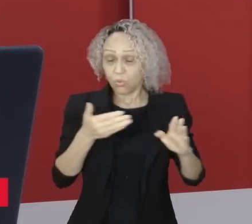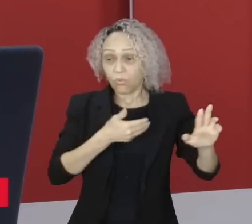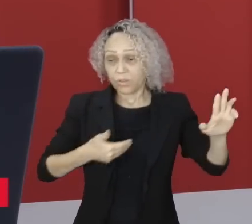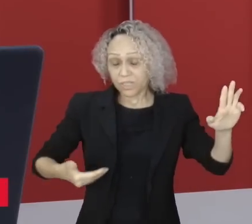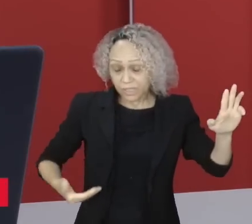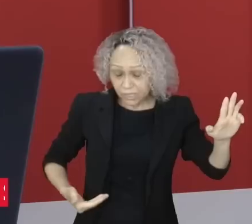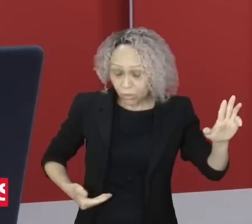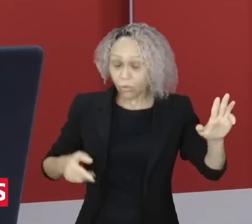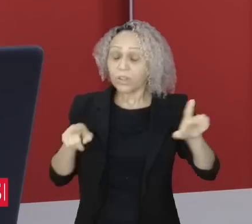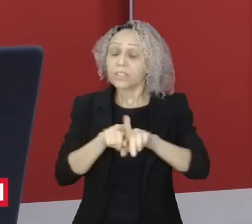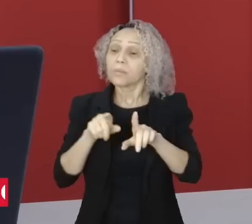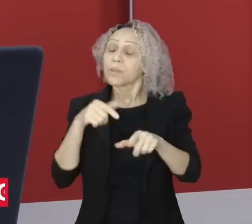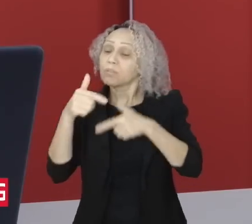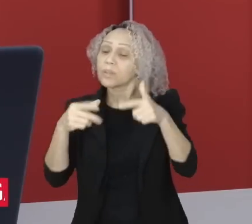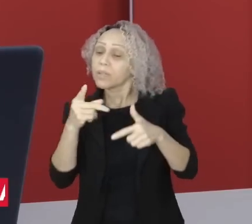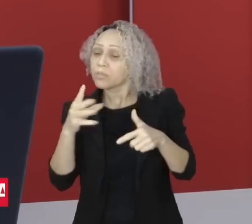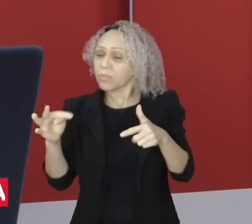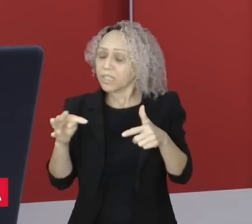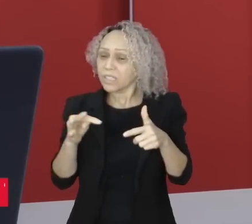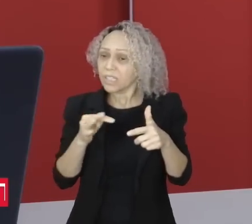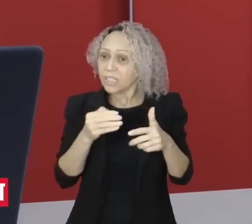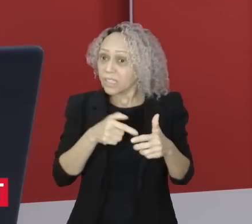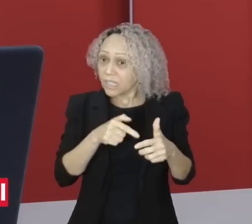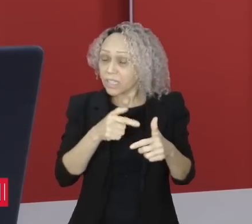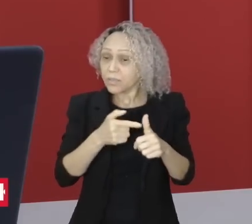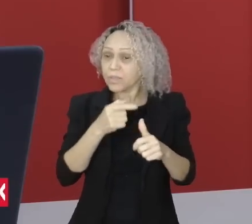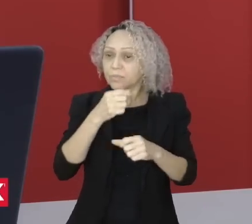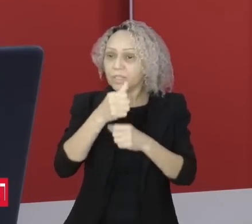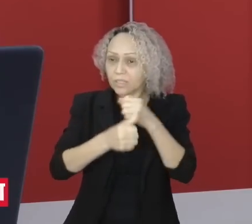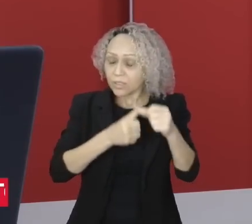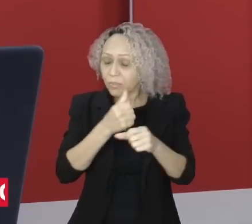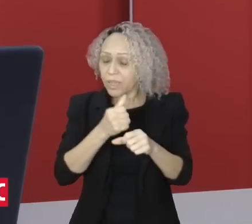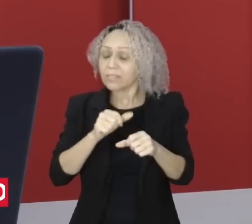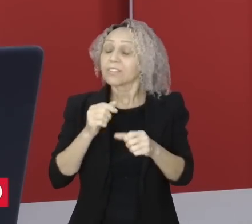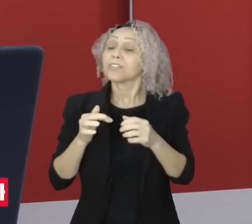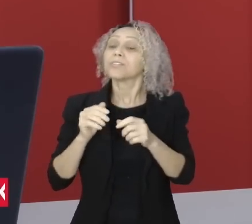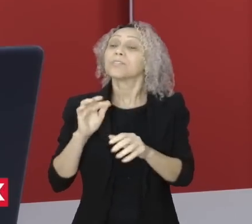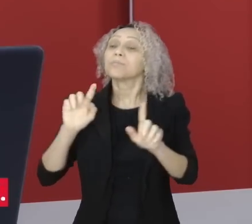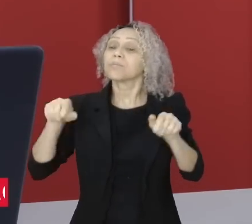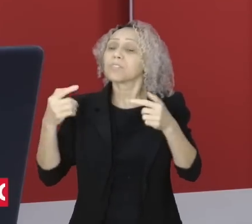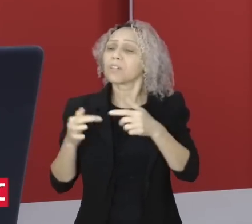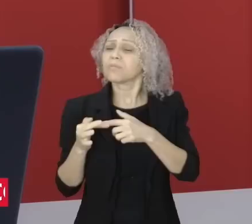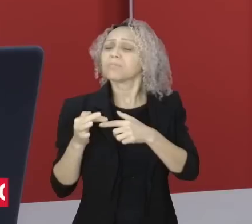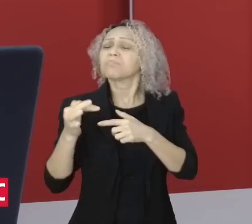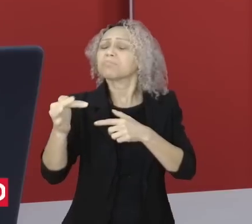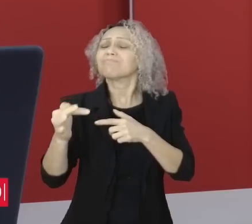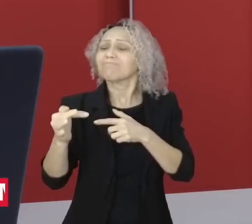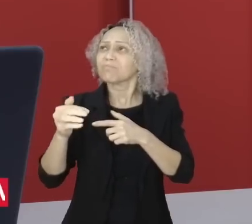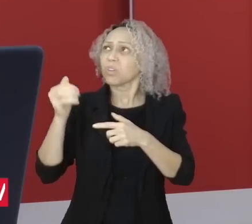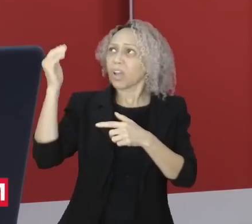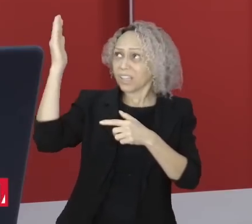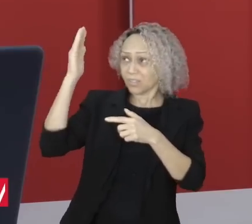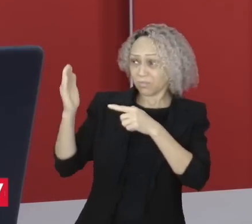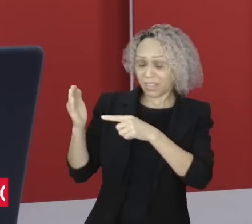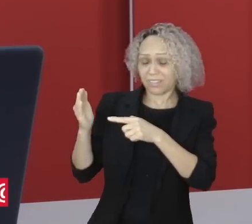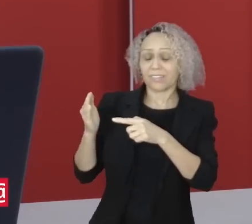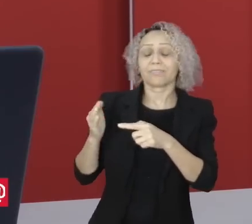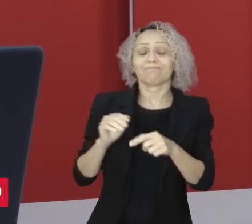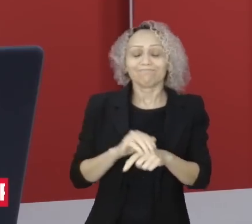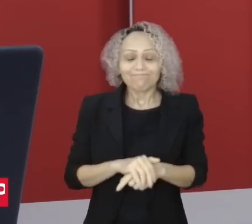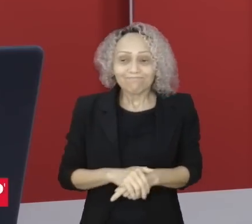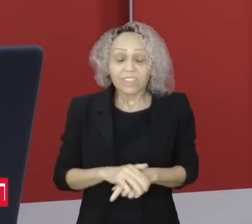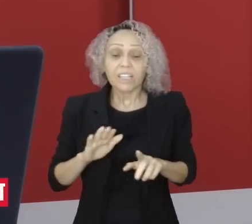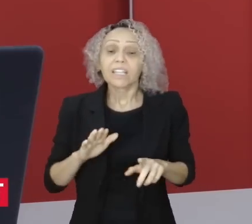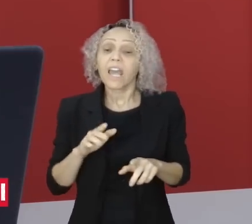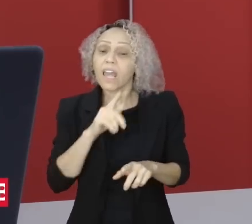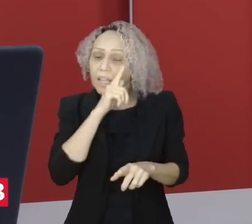atuação do PT neste primeiro semestre e os próximos desafios do partido que governa o país. Gleisi ressalta que, na avaliação